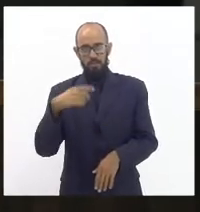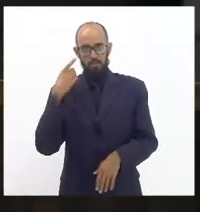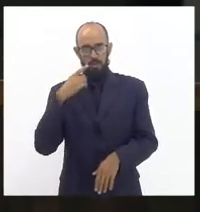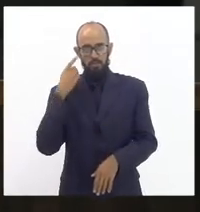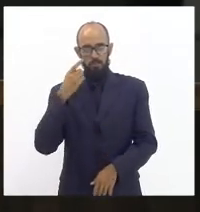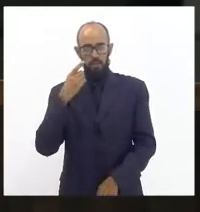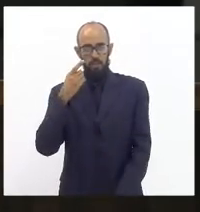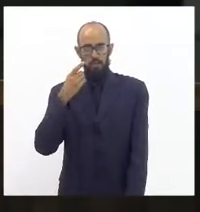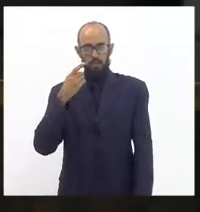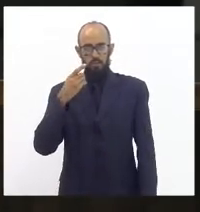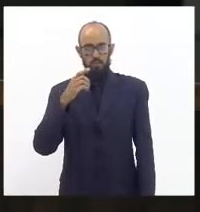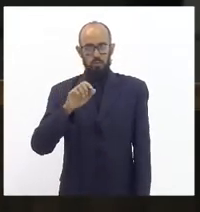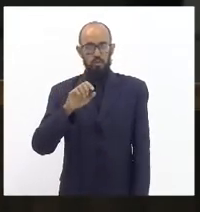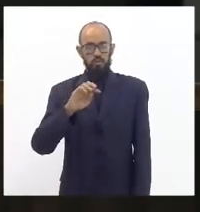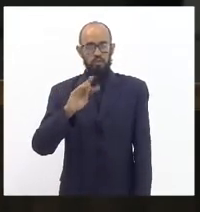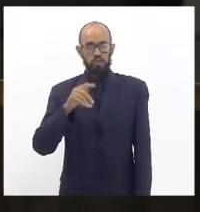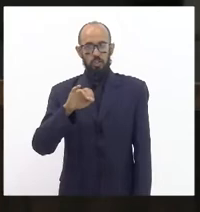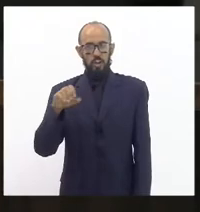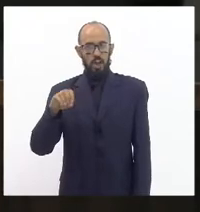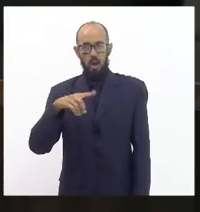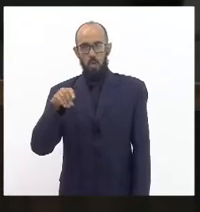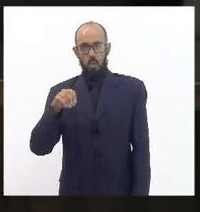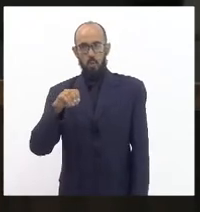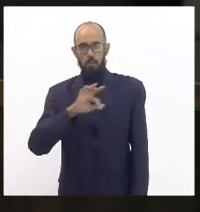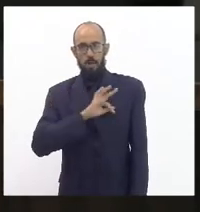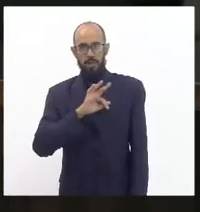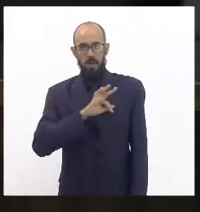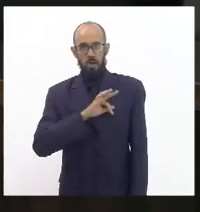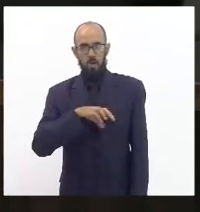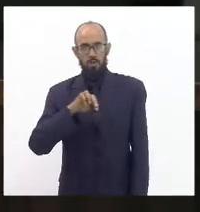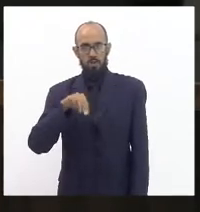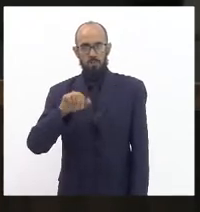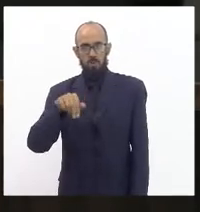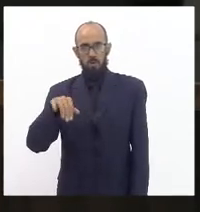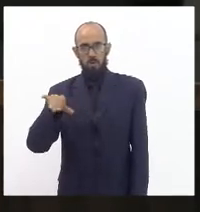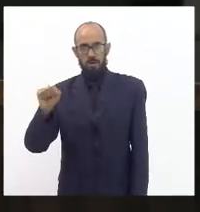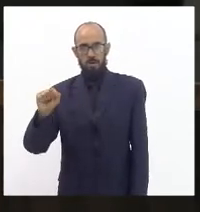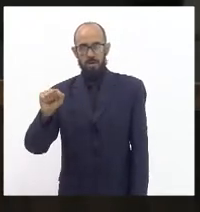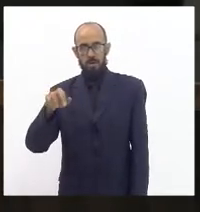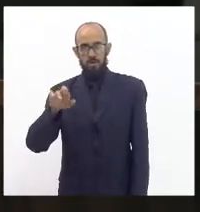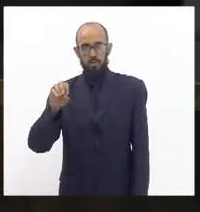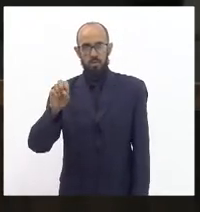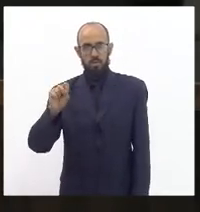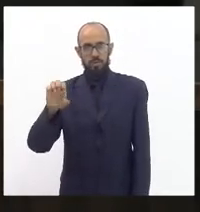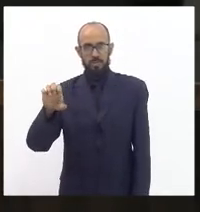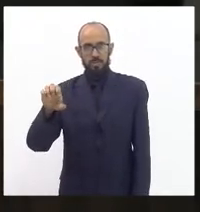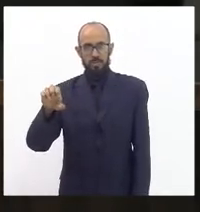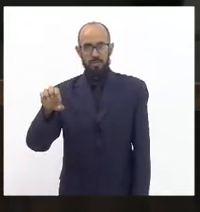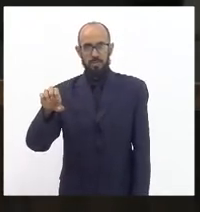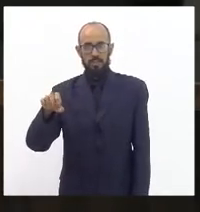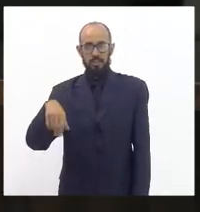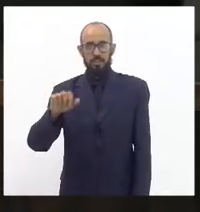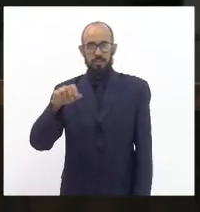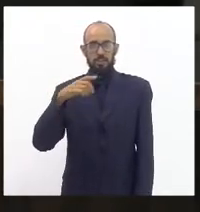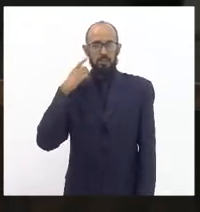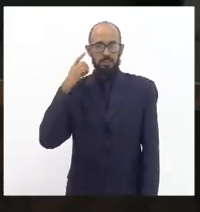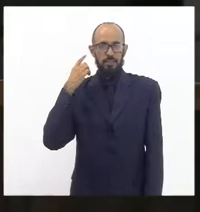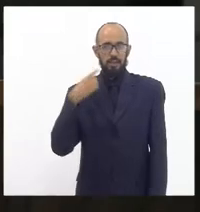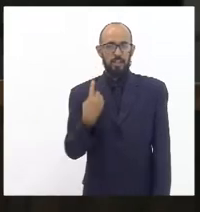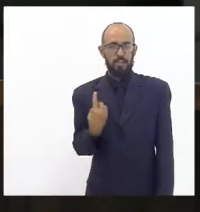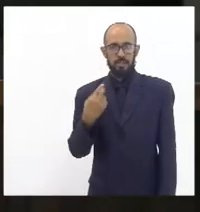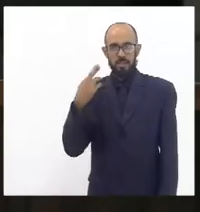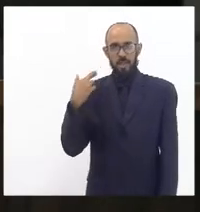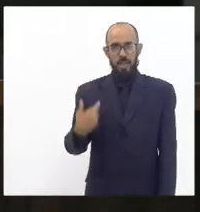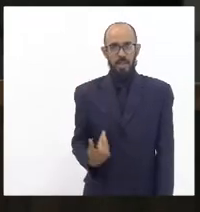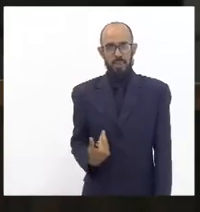Deputados de campeões vermelha Regiane Martha Rocha Mônica Francisco Rosane Félix tia Ju zeidan Dani Monteiro e